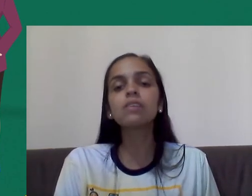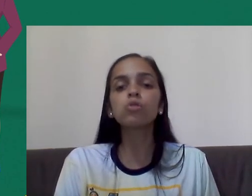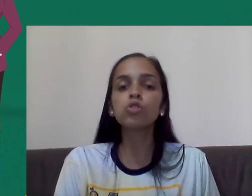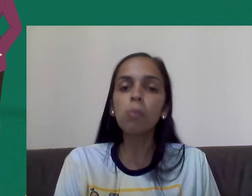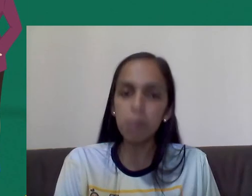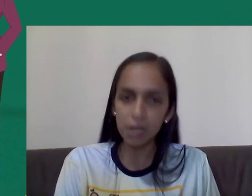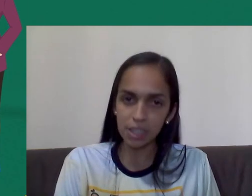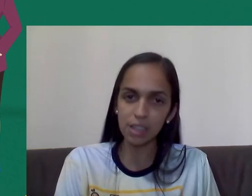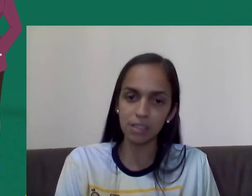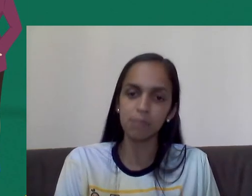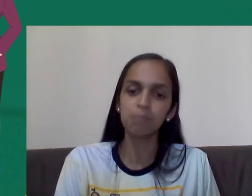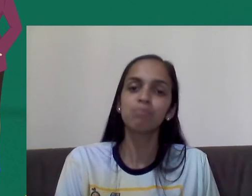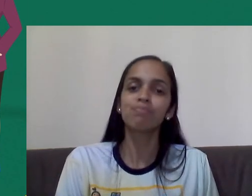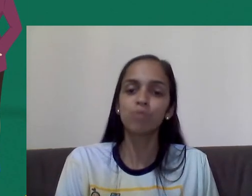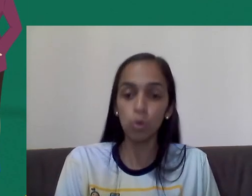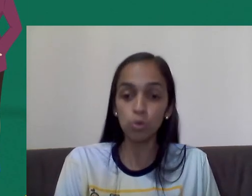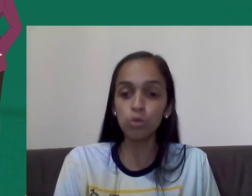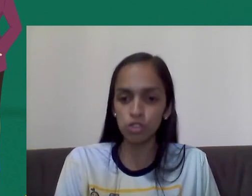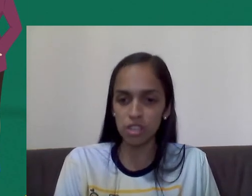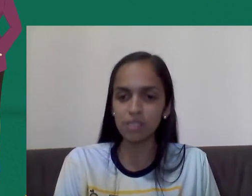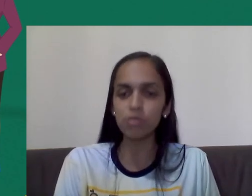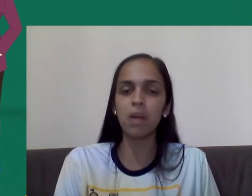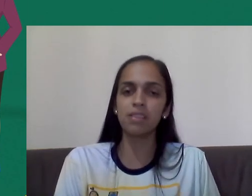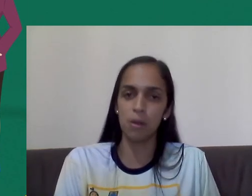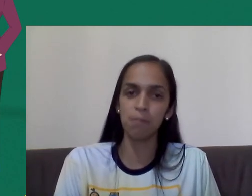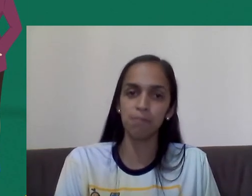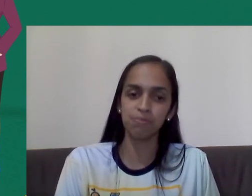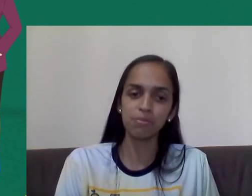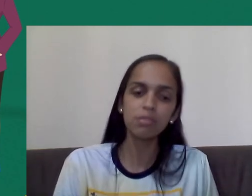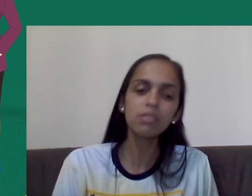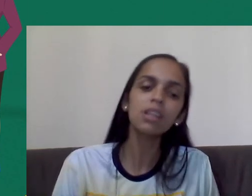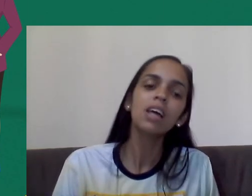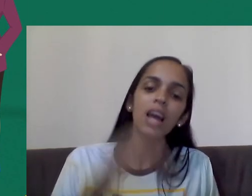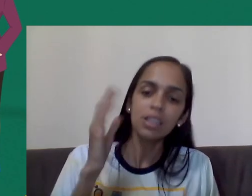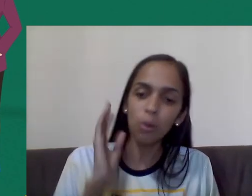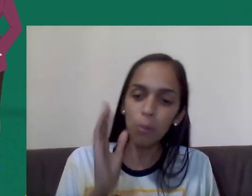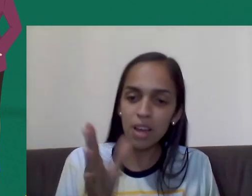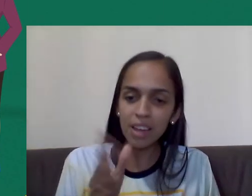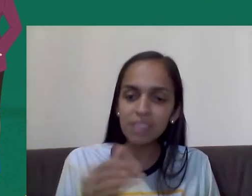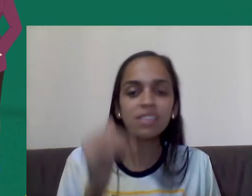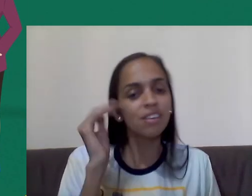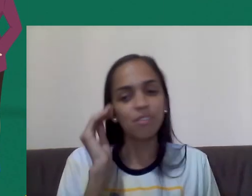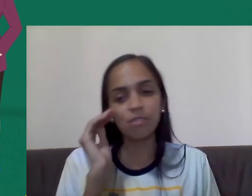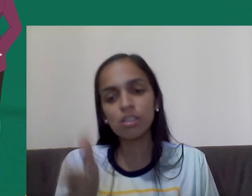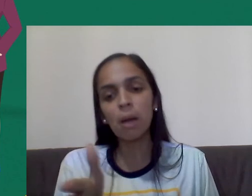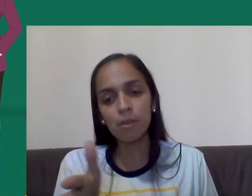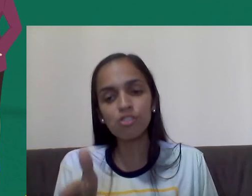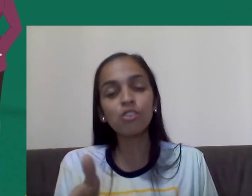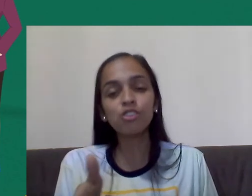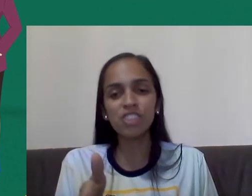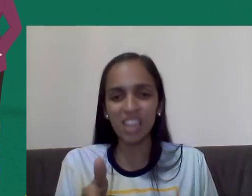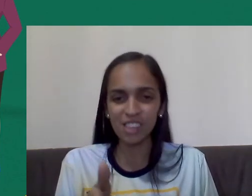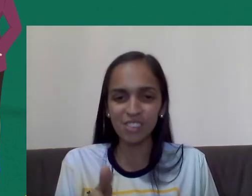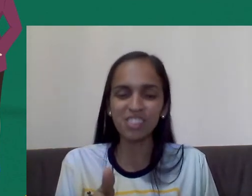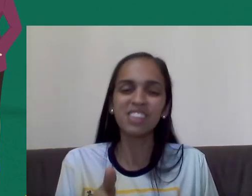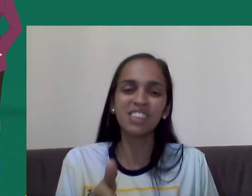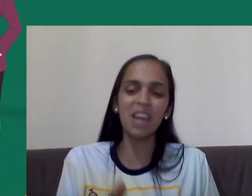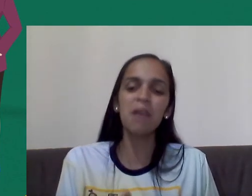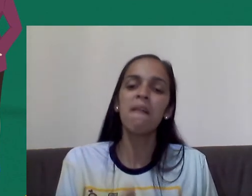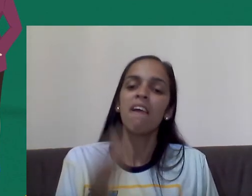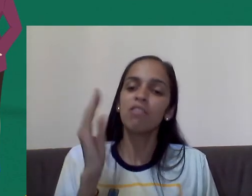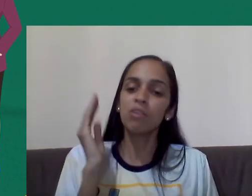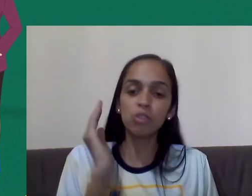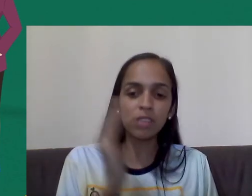são submetidas todos os dias no Brasil. Então, mulheres, vamos lutar pelos nossos direitos,